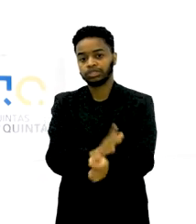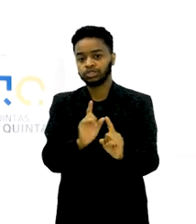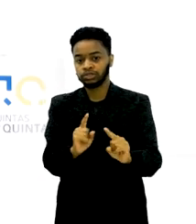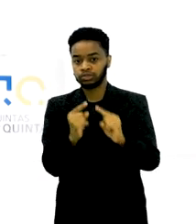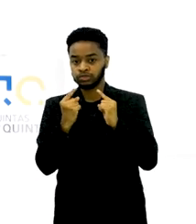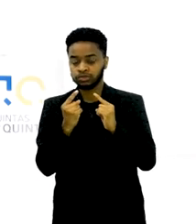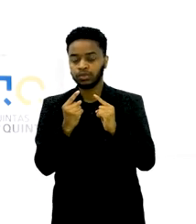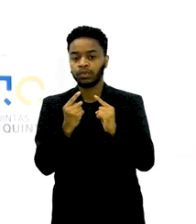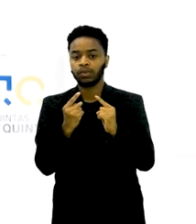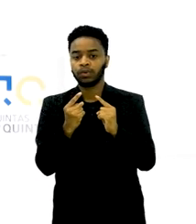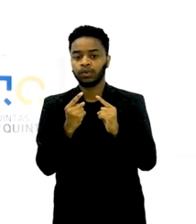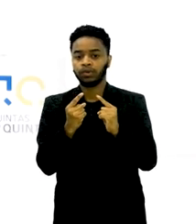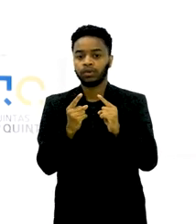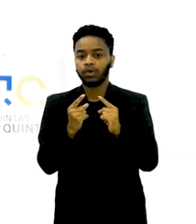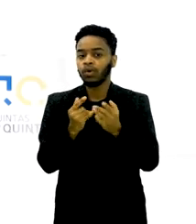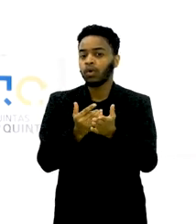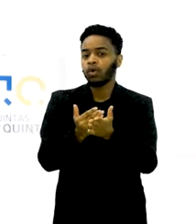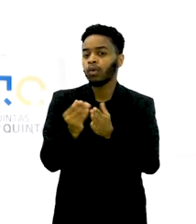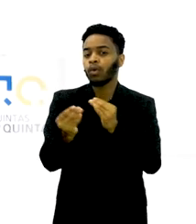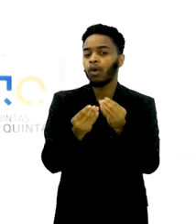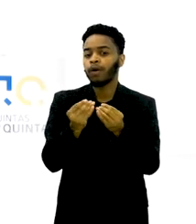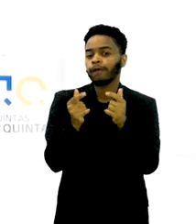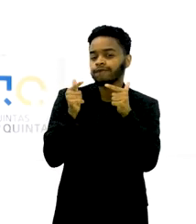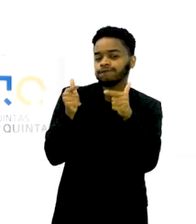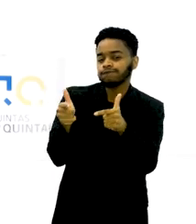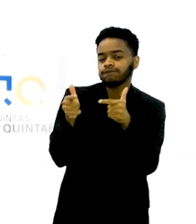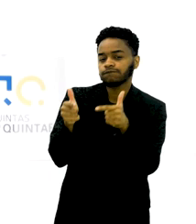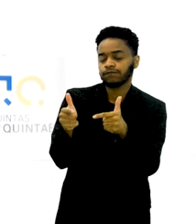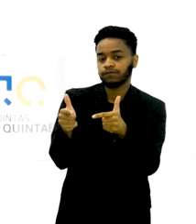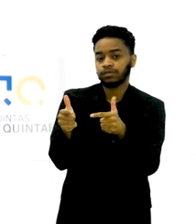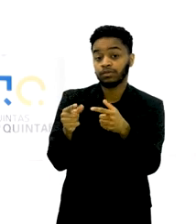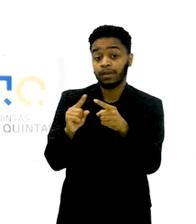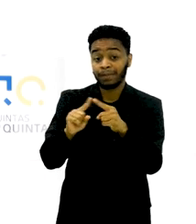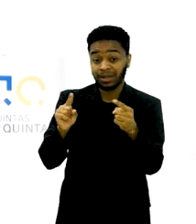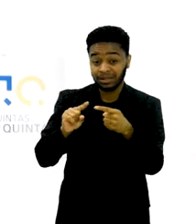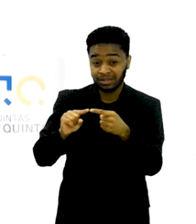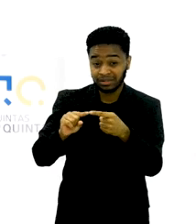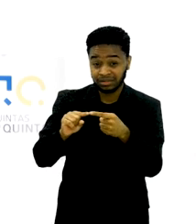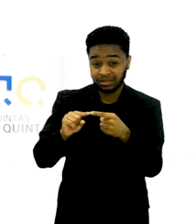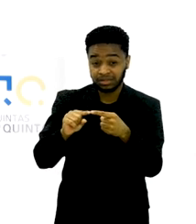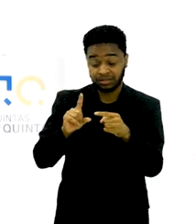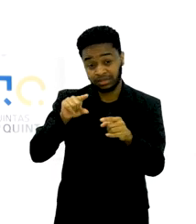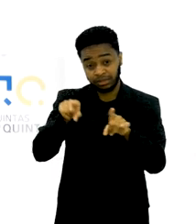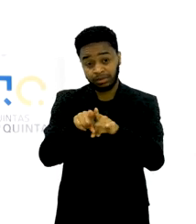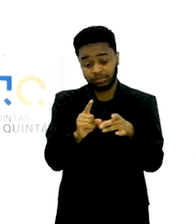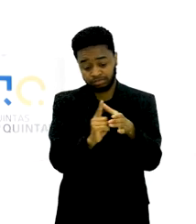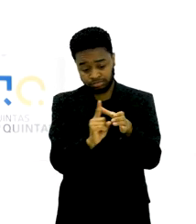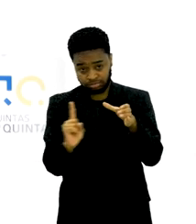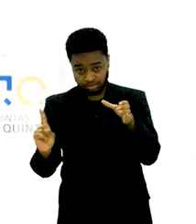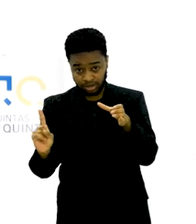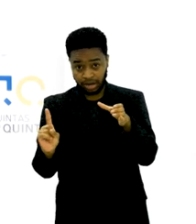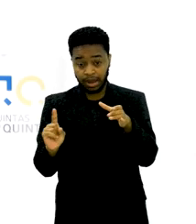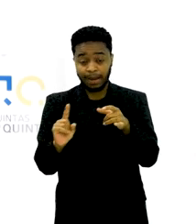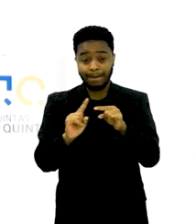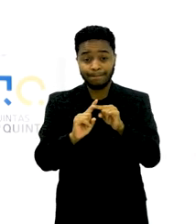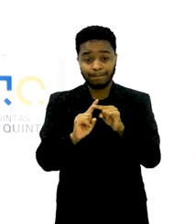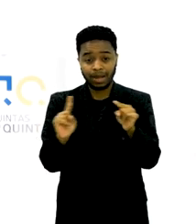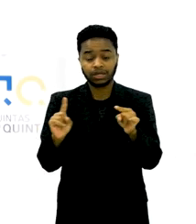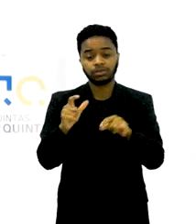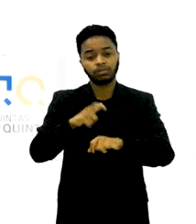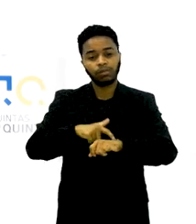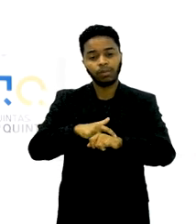se impõe ele se ele começa te isolando e na hora que me isolou E aí eles não tinham